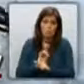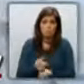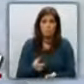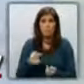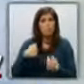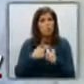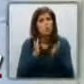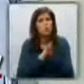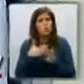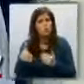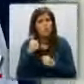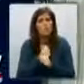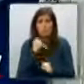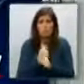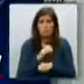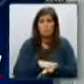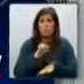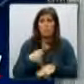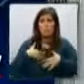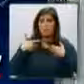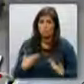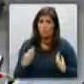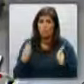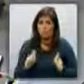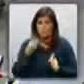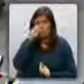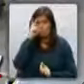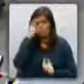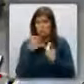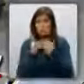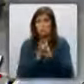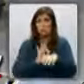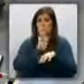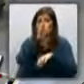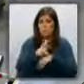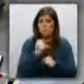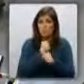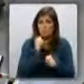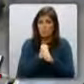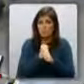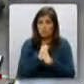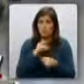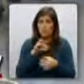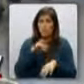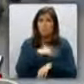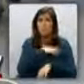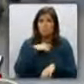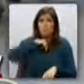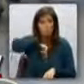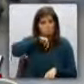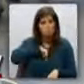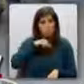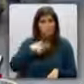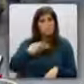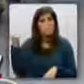vai funcionar à custa do boa vontade, do esforço de todos os profissionais dos serviços de medicina interna. Vão ter que fazer mais horas. Vão ter